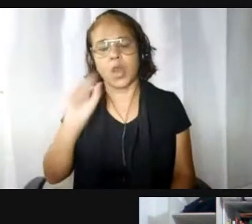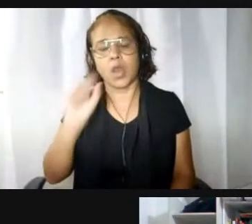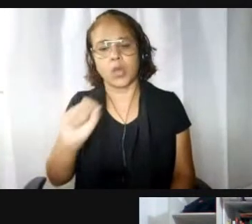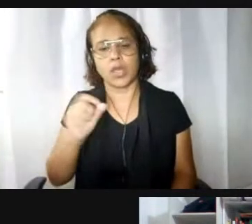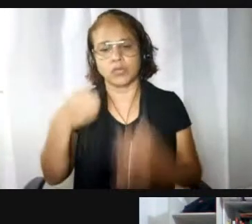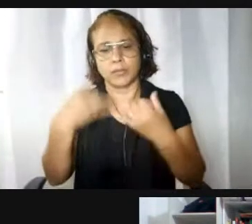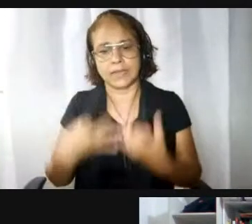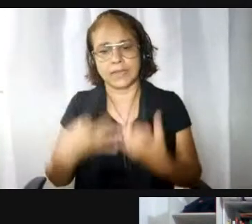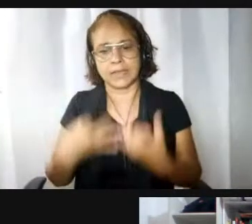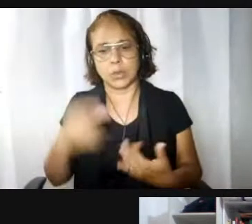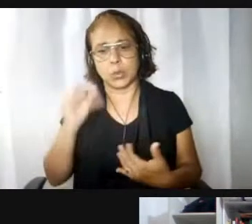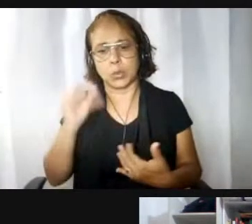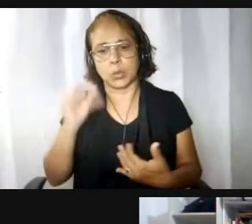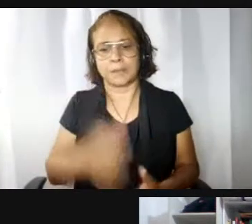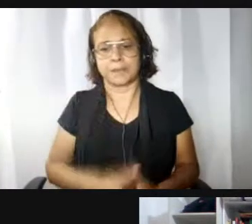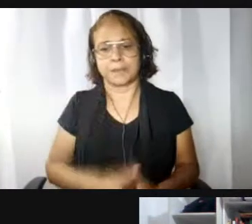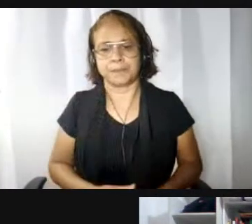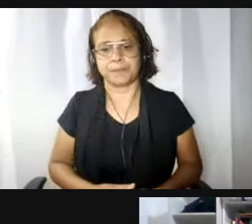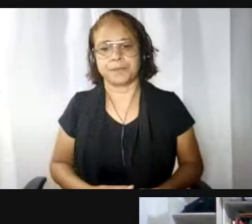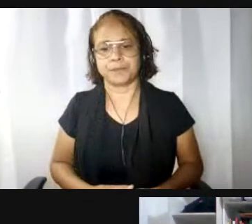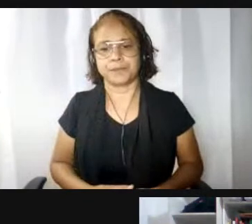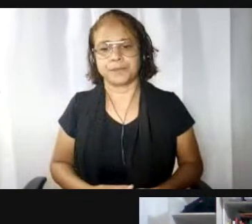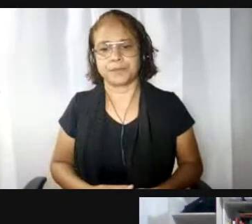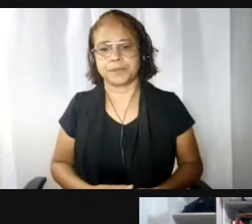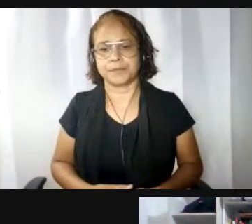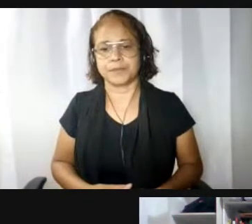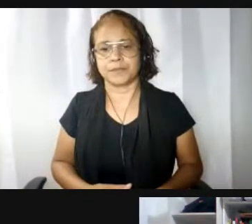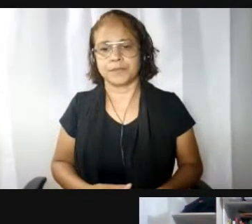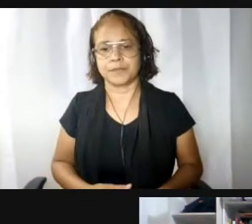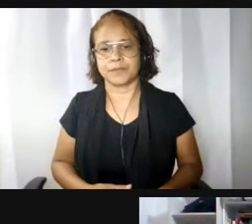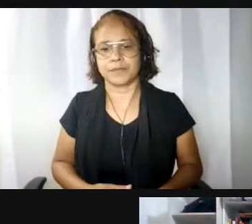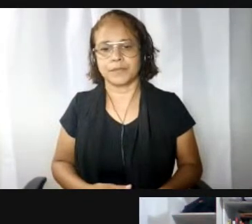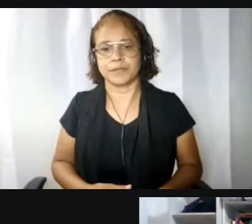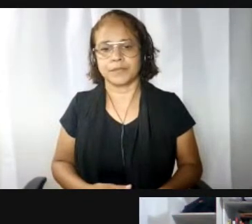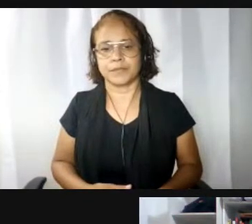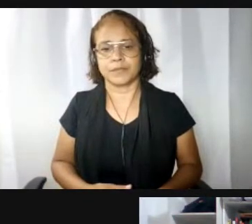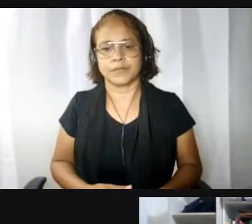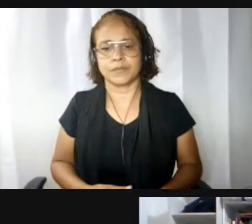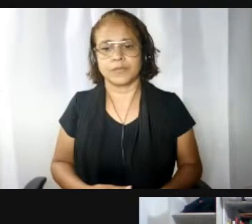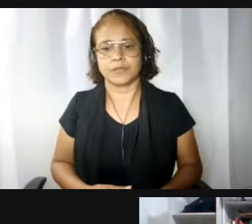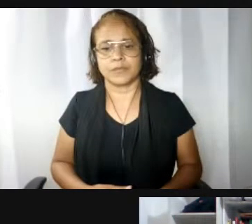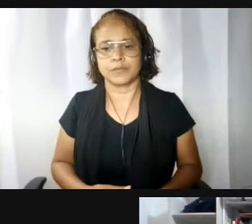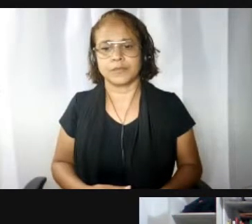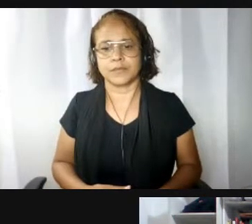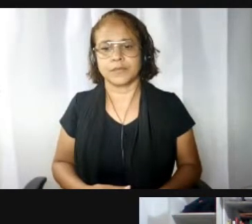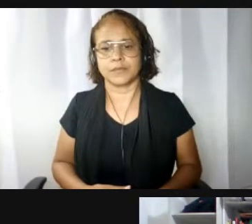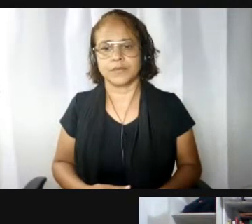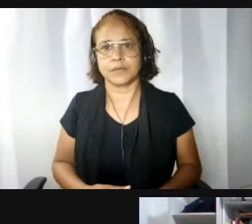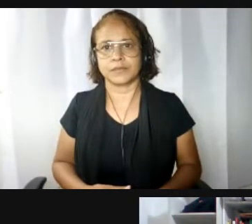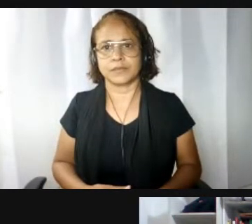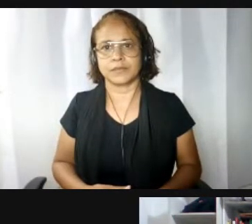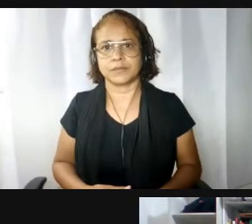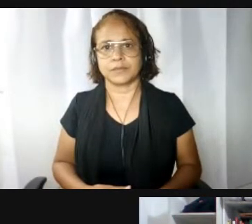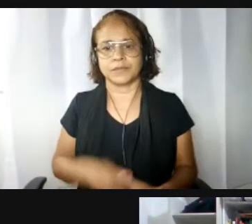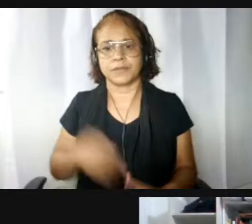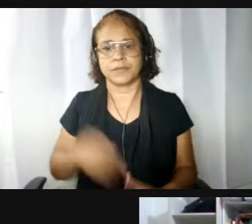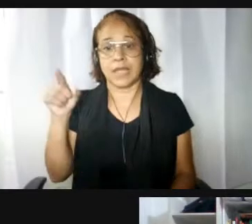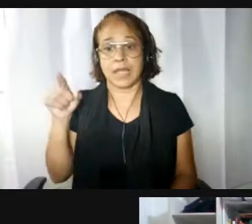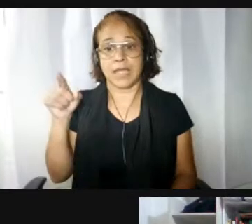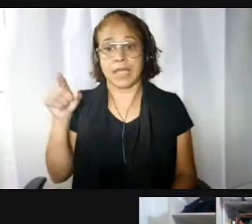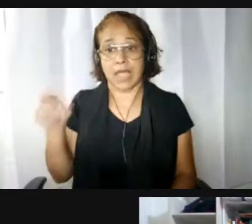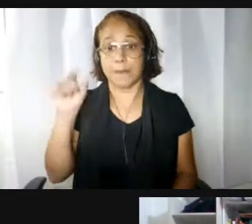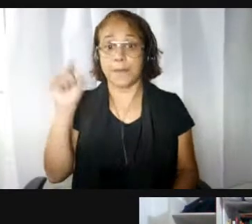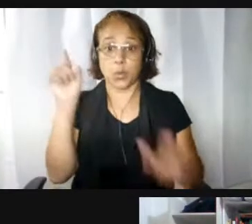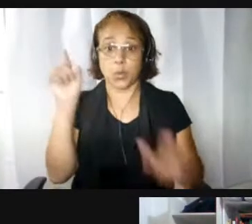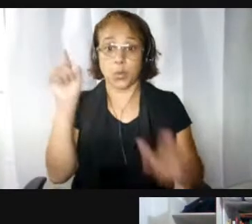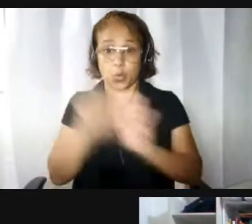Acerca das relações entre educação negra, religião, sabe, problema, adoro, lá na história da educação, né? E aí ela pergunta, uma pergunta mais, assim, sobre as religiões de